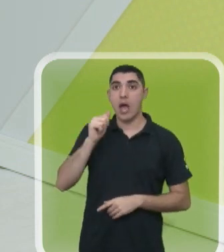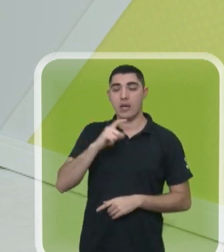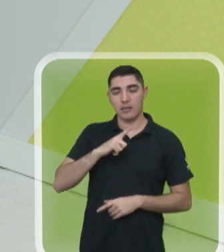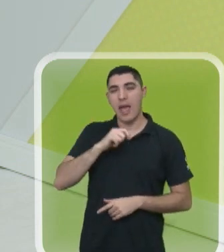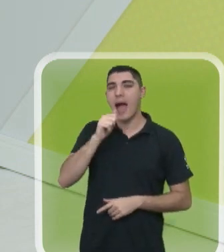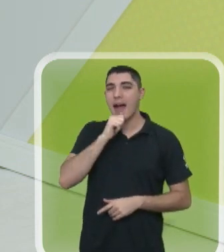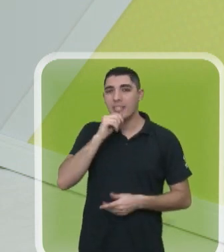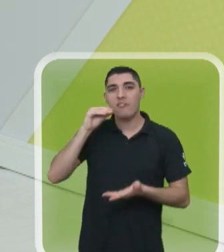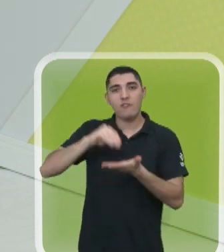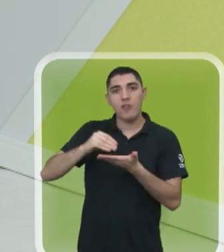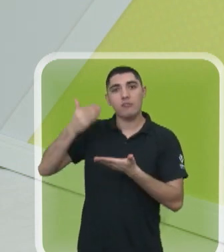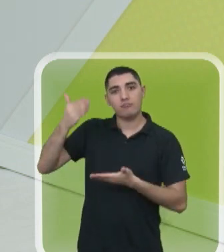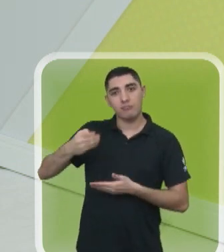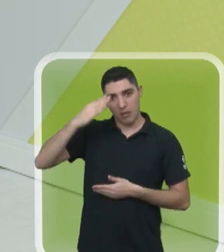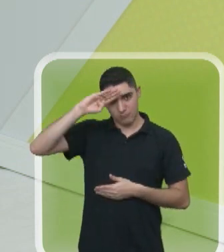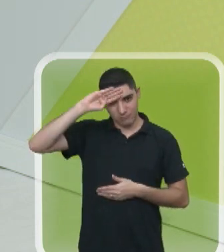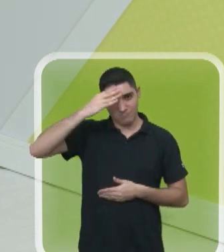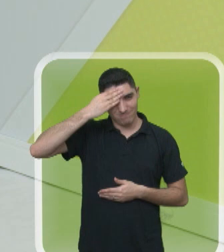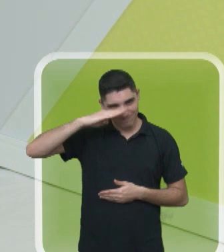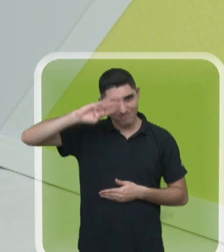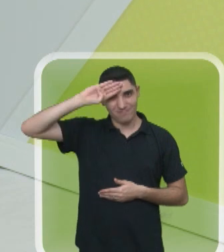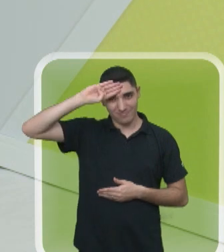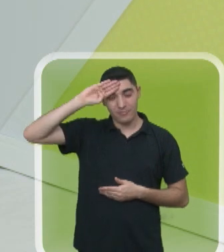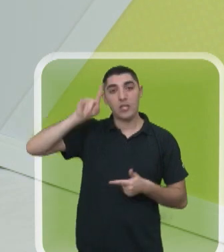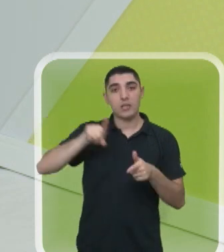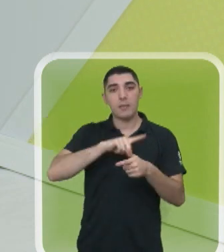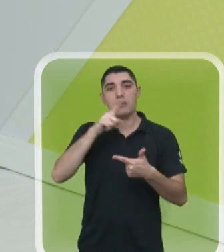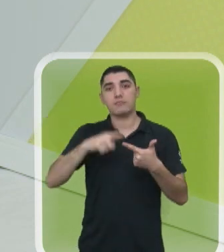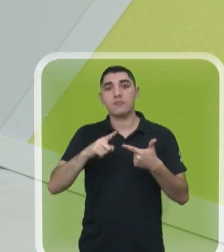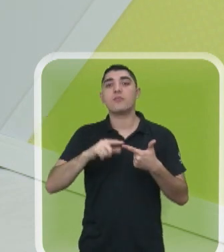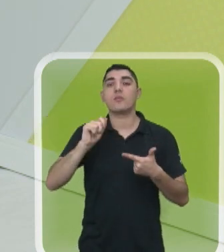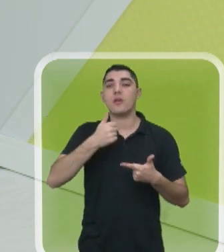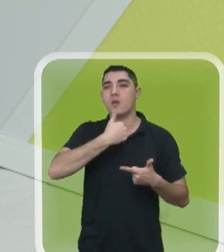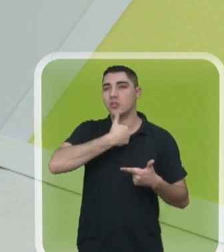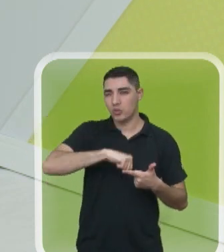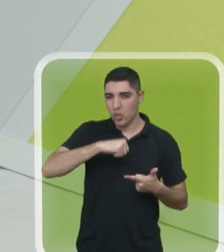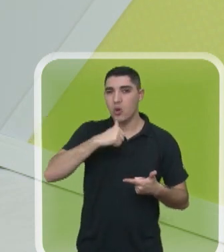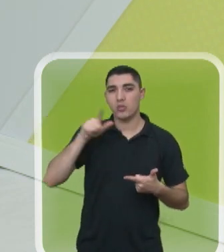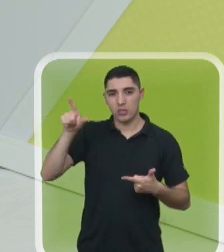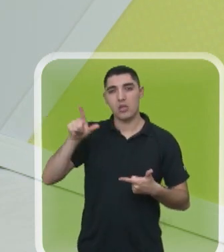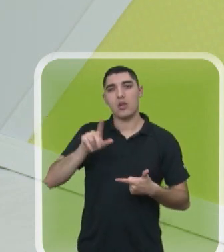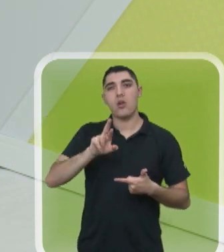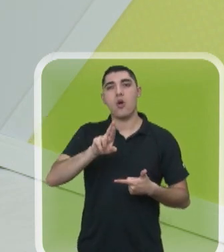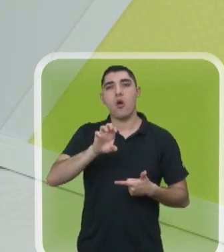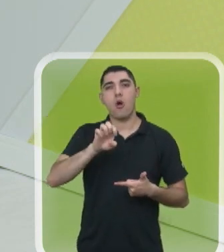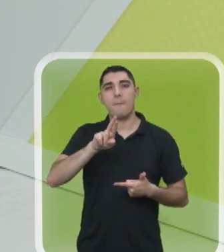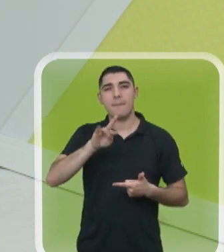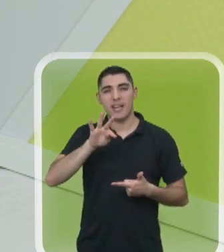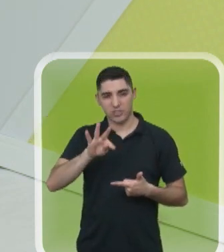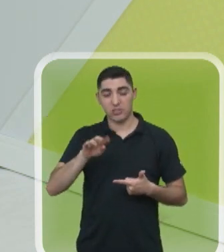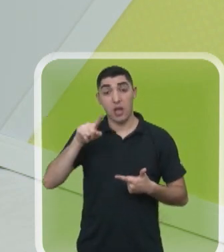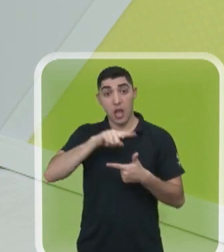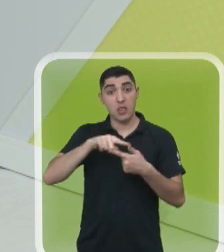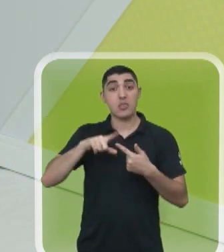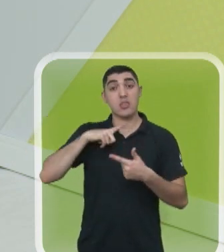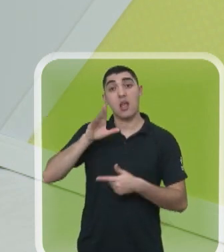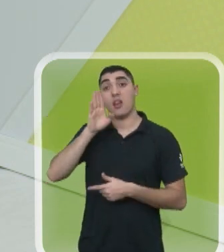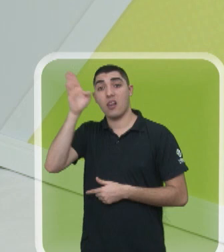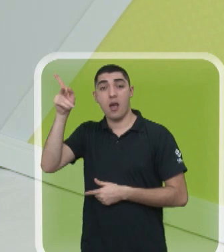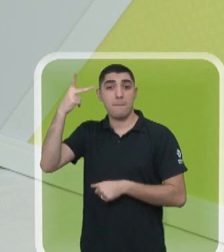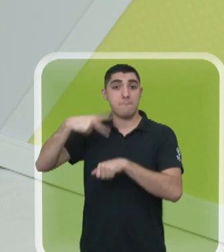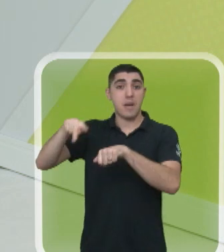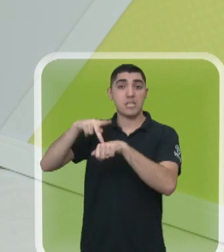a presença do oposto cubano Michael Sanches e o ponteiro estoniano Robert Tati, que estão com as suas respectivas seleções que vão